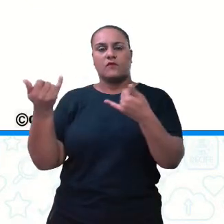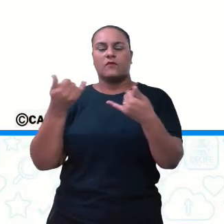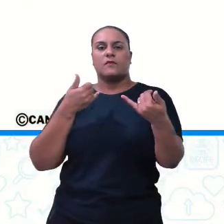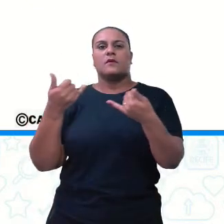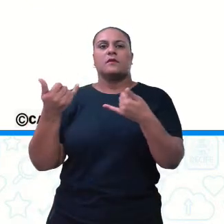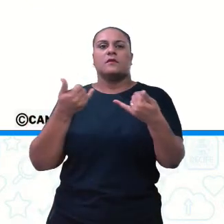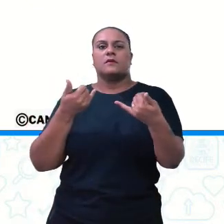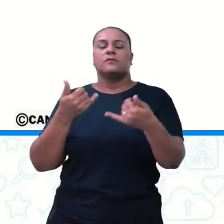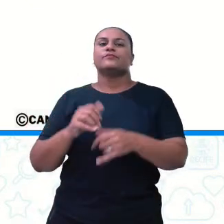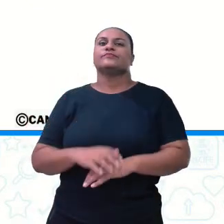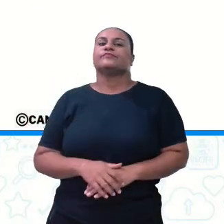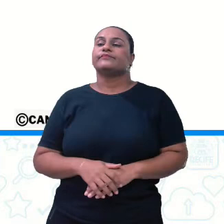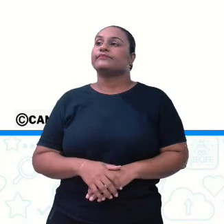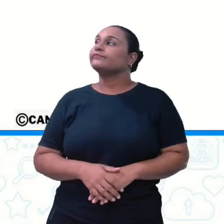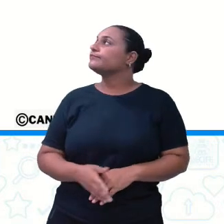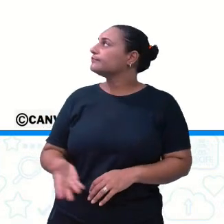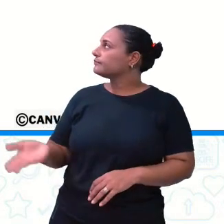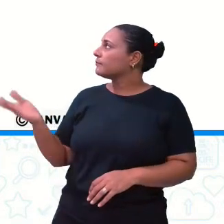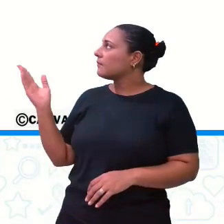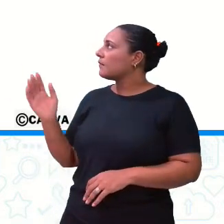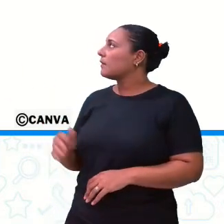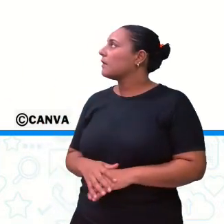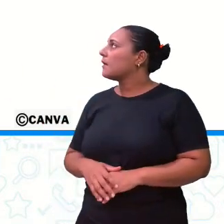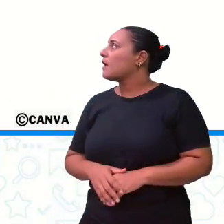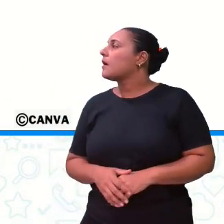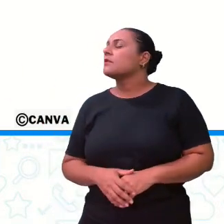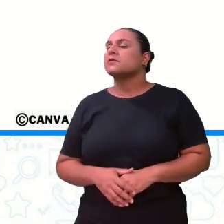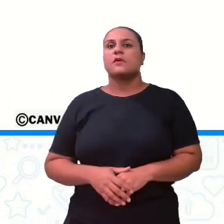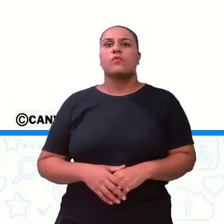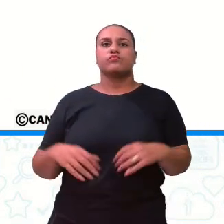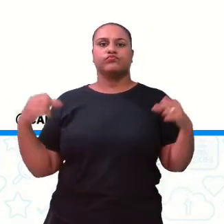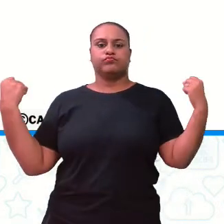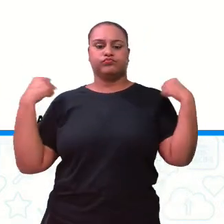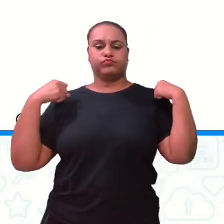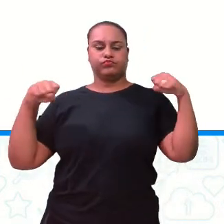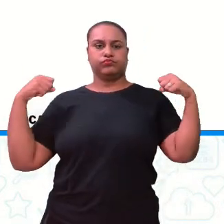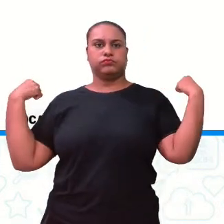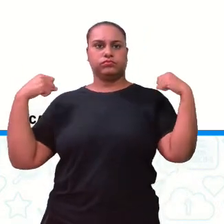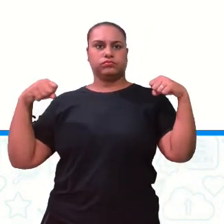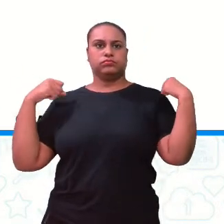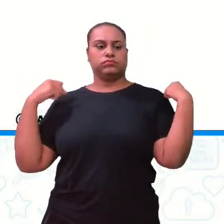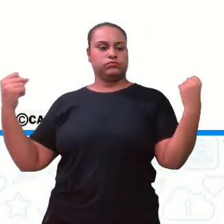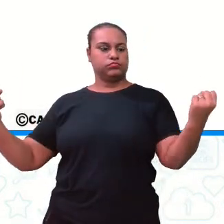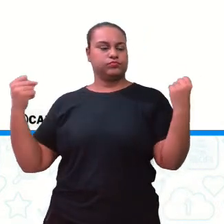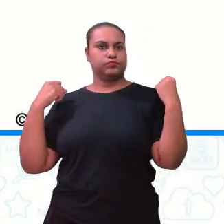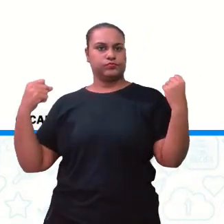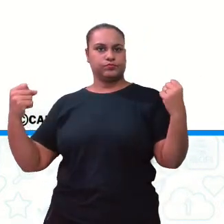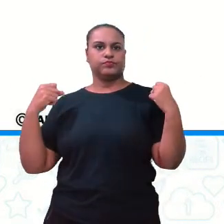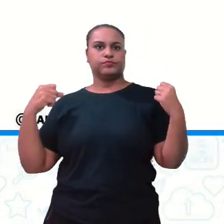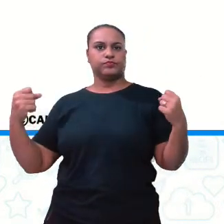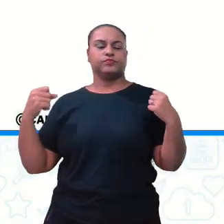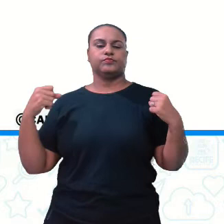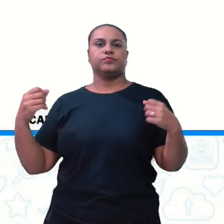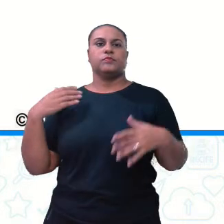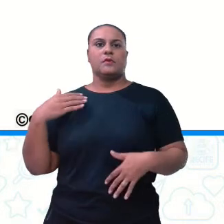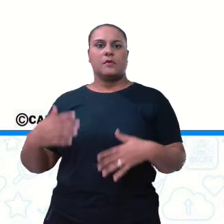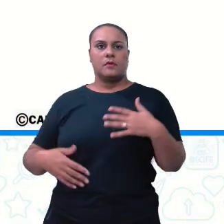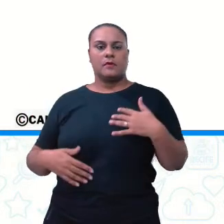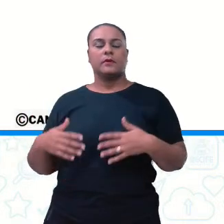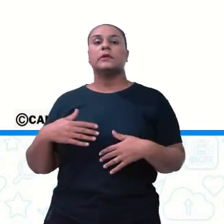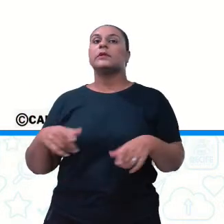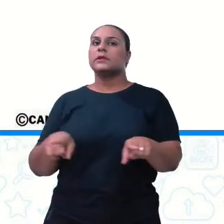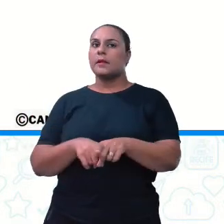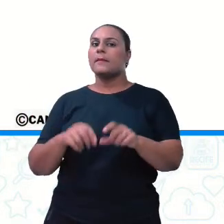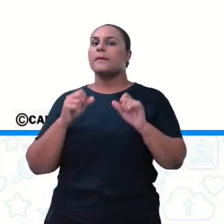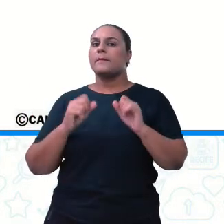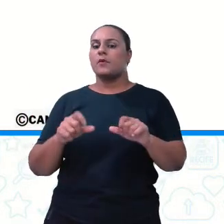gráfico. Nesse caso aí, são as atividades físicas. O gráfico também ele pode vir com uma